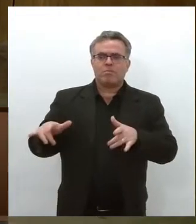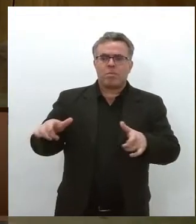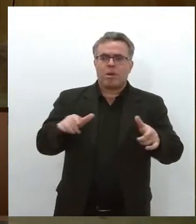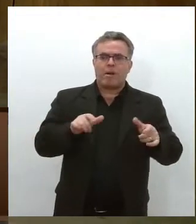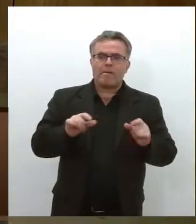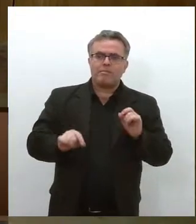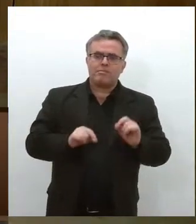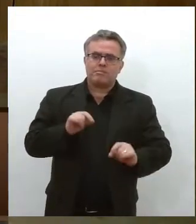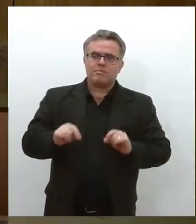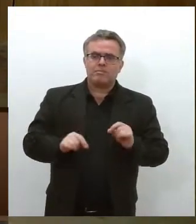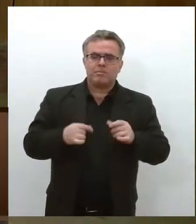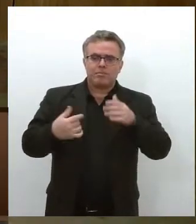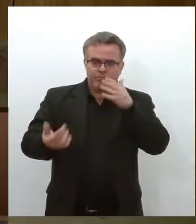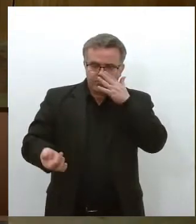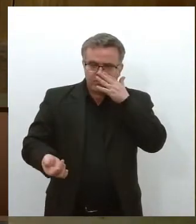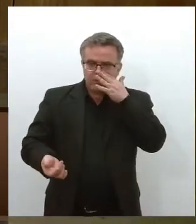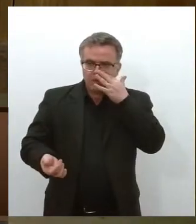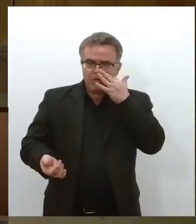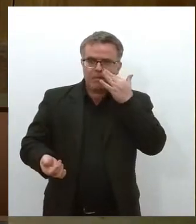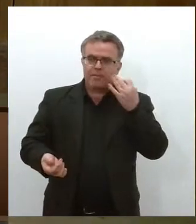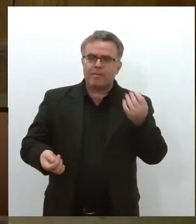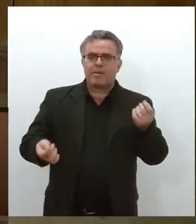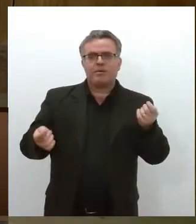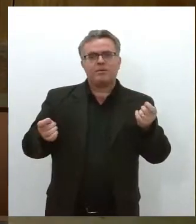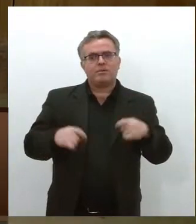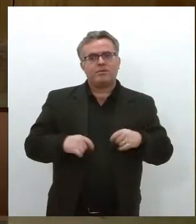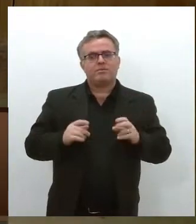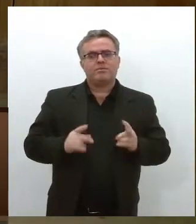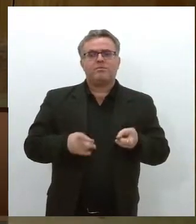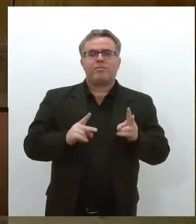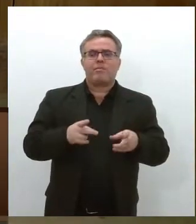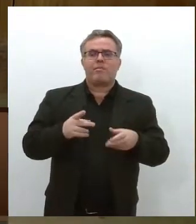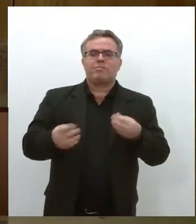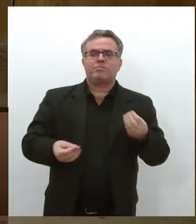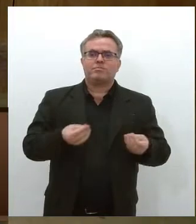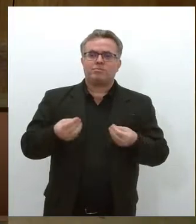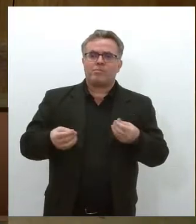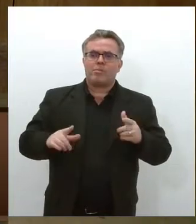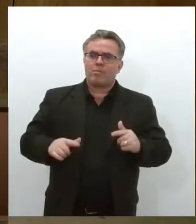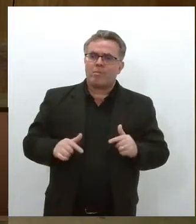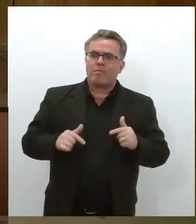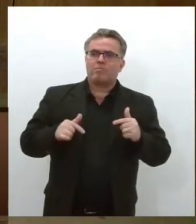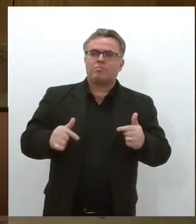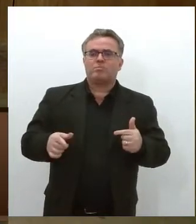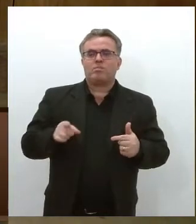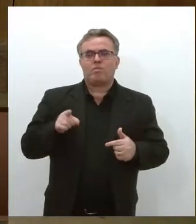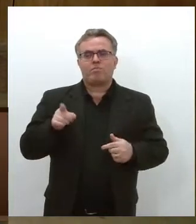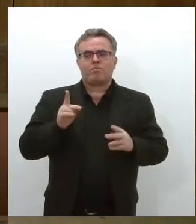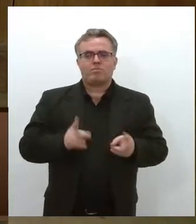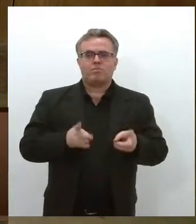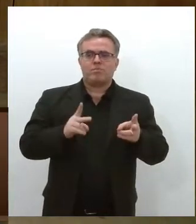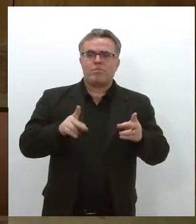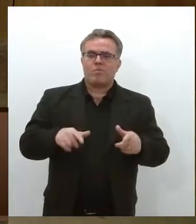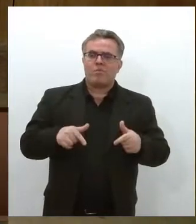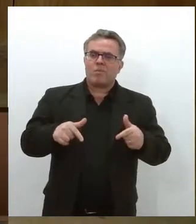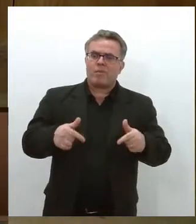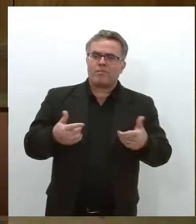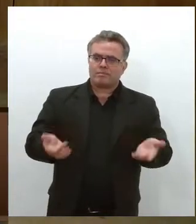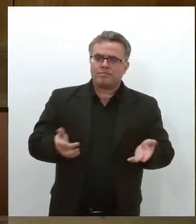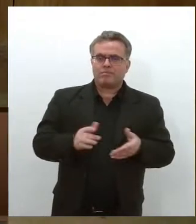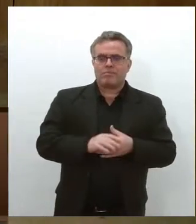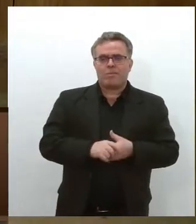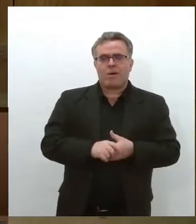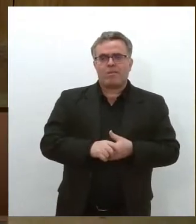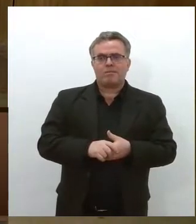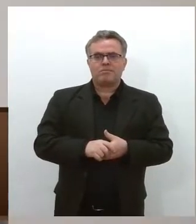nos parlamentos. Queria que você falasse um pouquinho sobre esses desafios que as mulheres continuam a enfrentar, Noemi. Na